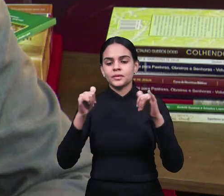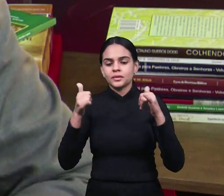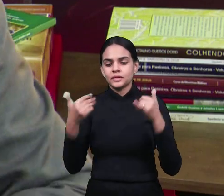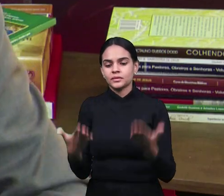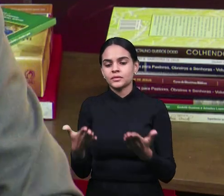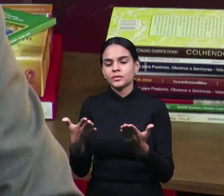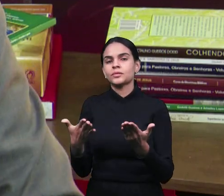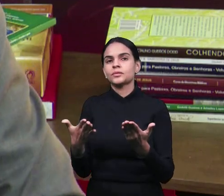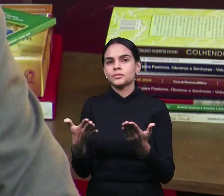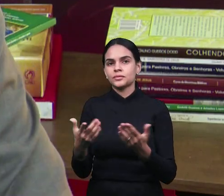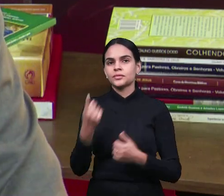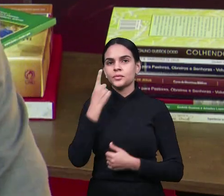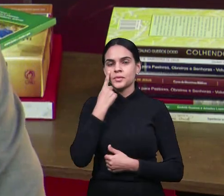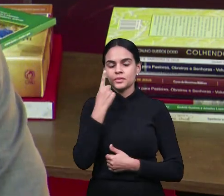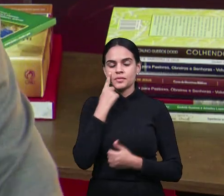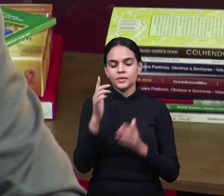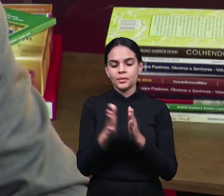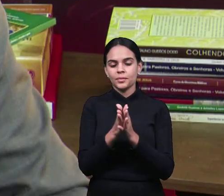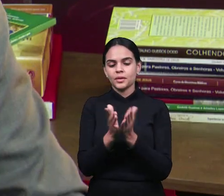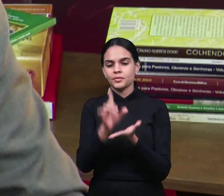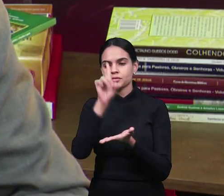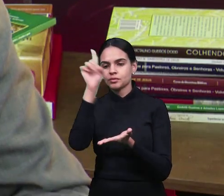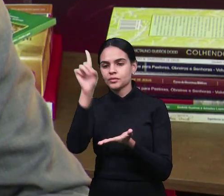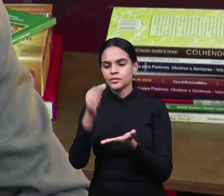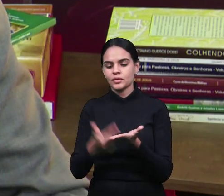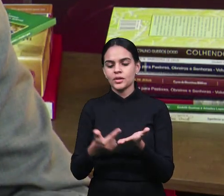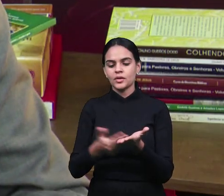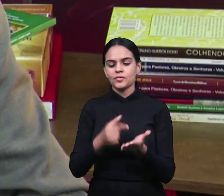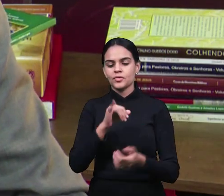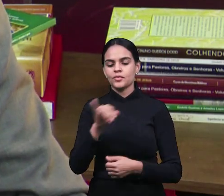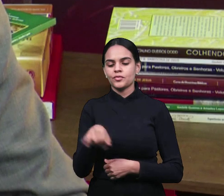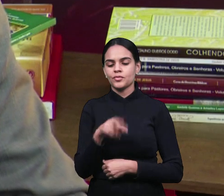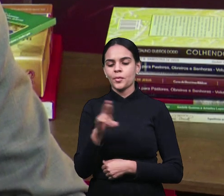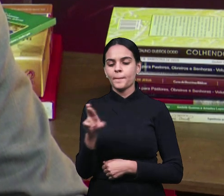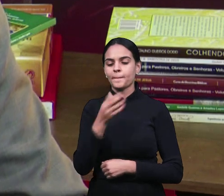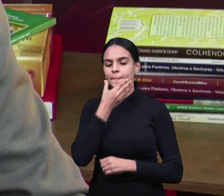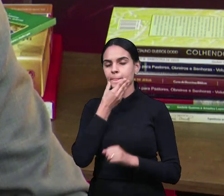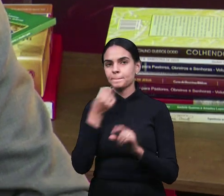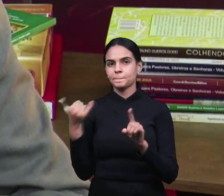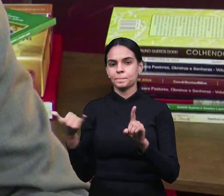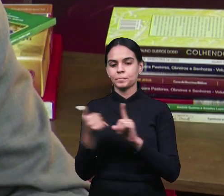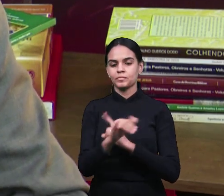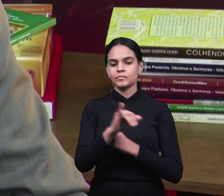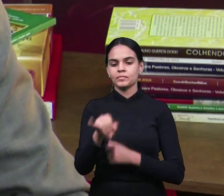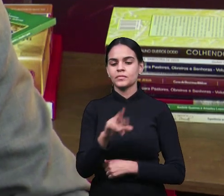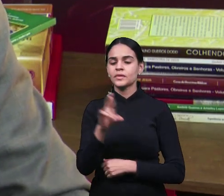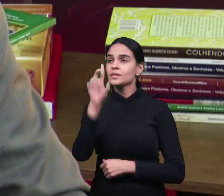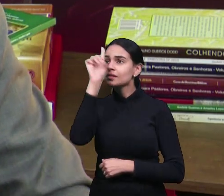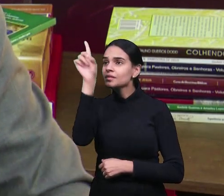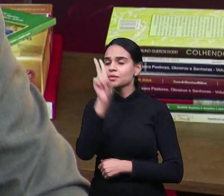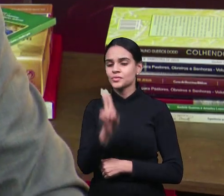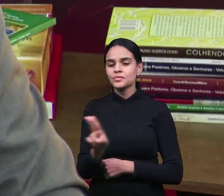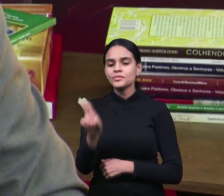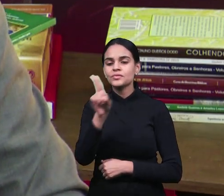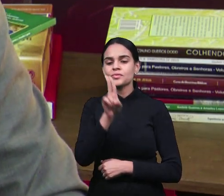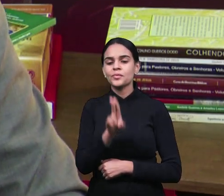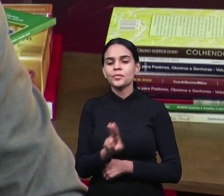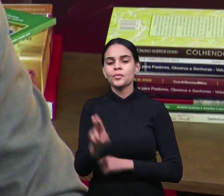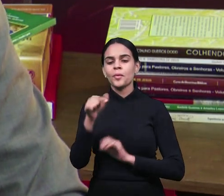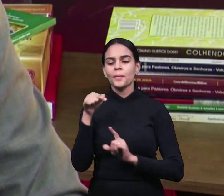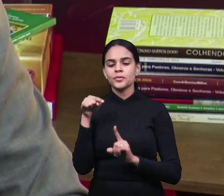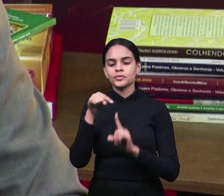ver isso, né? Nós vamos pegar a Bíblia, você vai ler Jeremias, você vai ver o servo ali, o profeta Jeremias, sendo usado por Deus, mas para